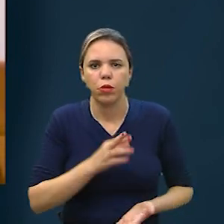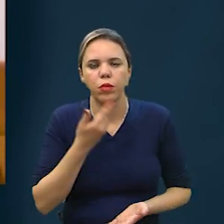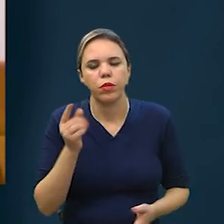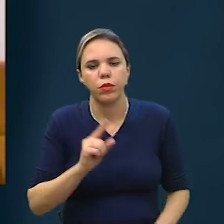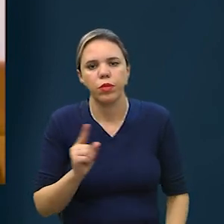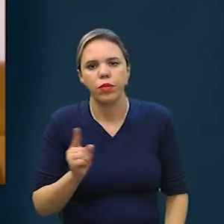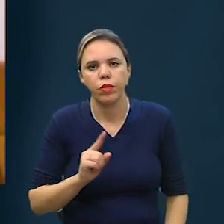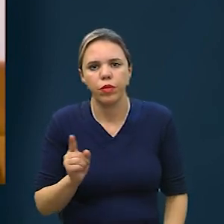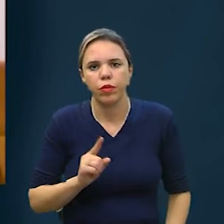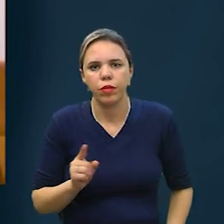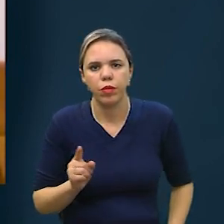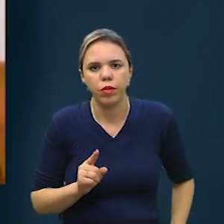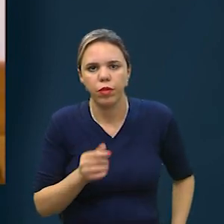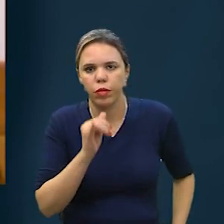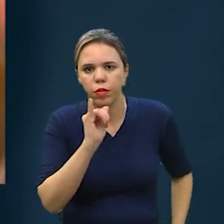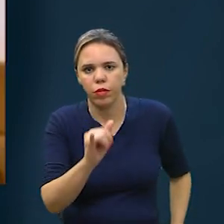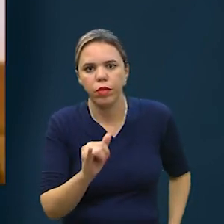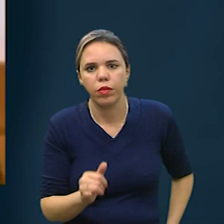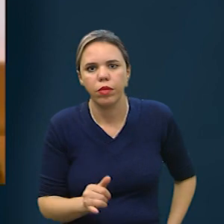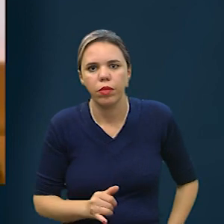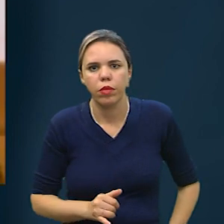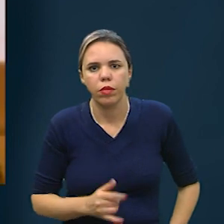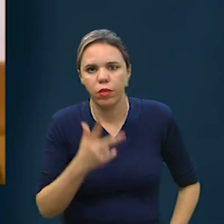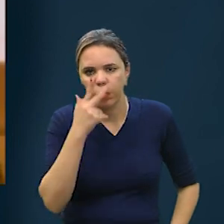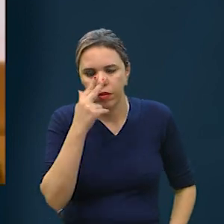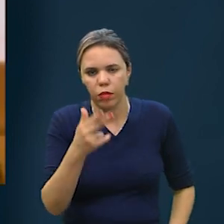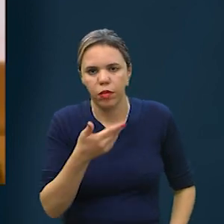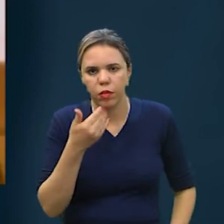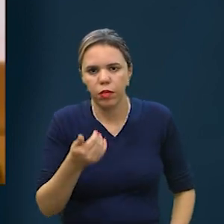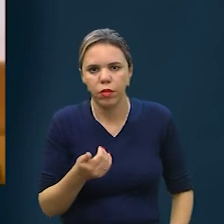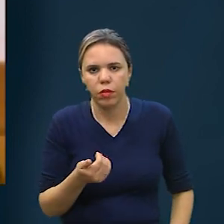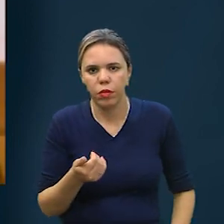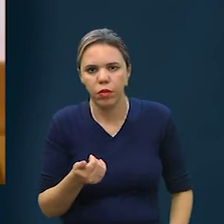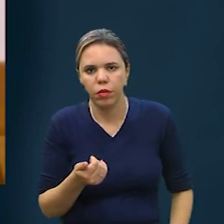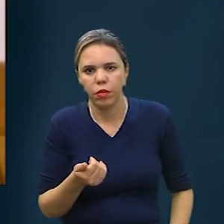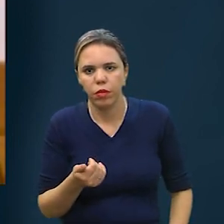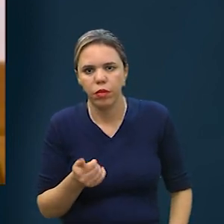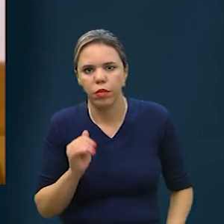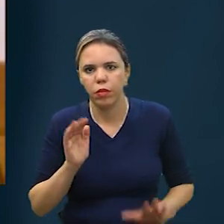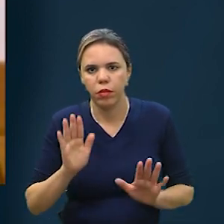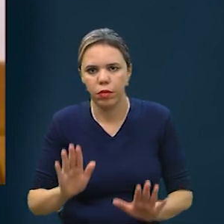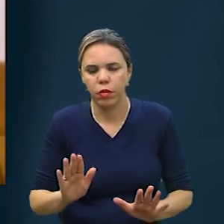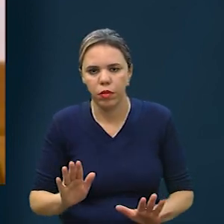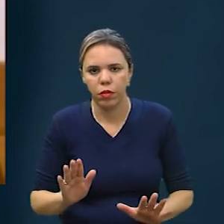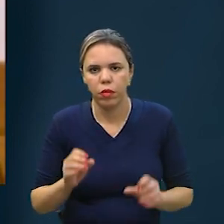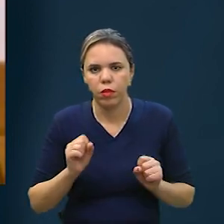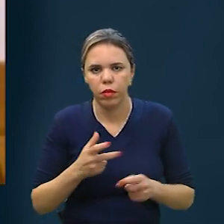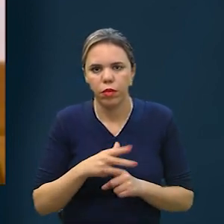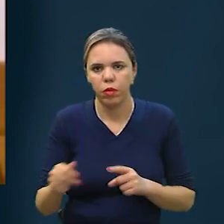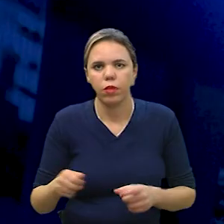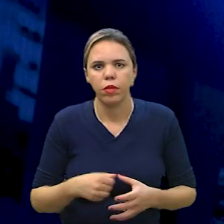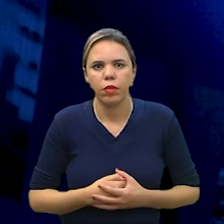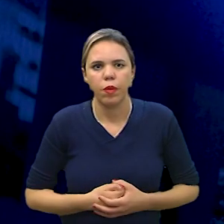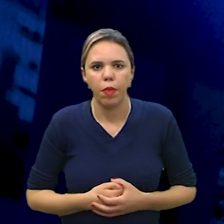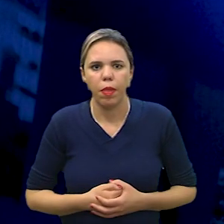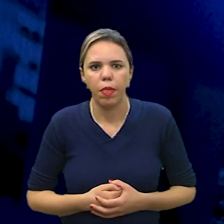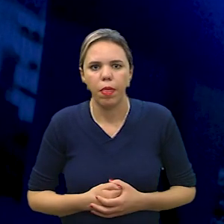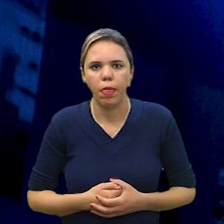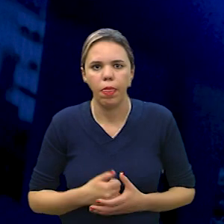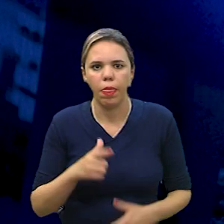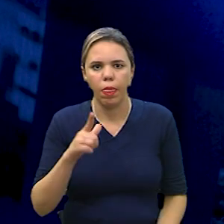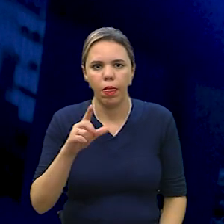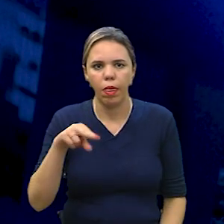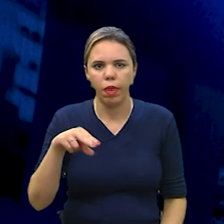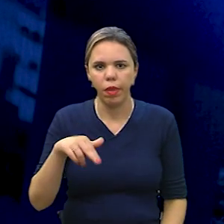Não é fácil, né? Se eu falando assim, parece algo fácil, mas não é fácil, mas podemos vencer.